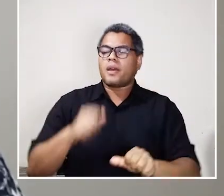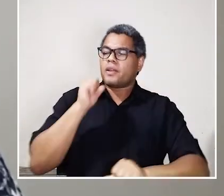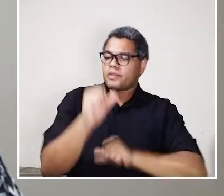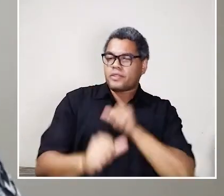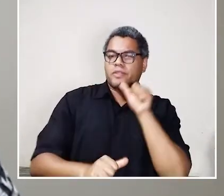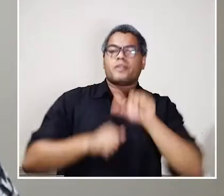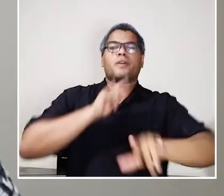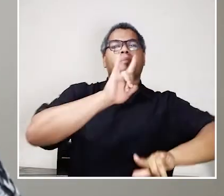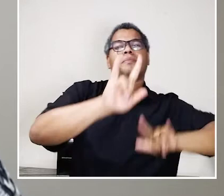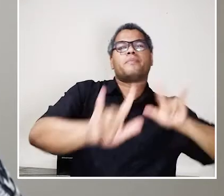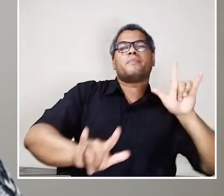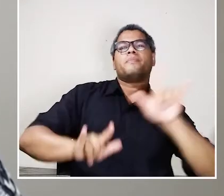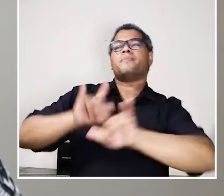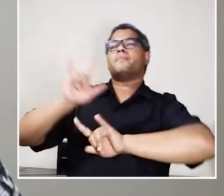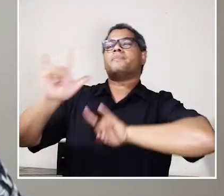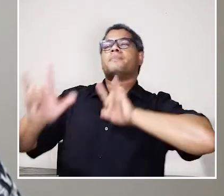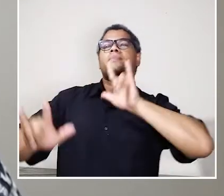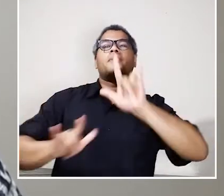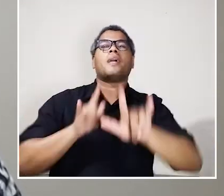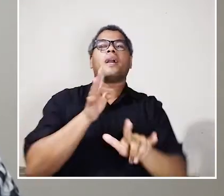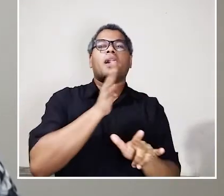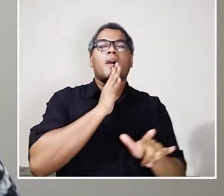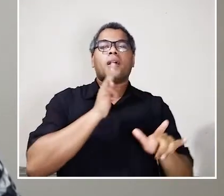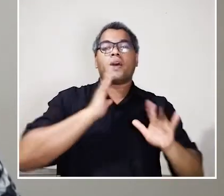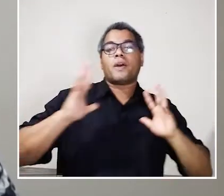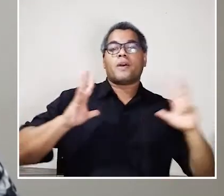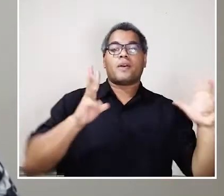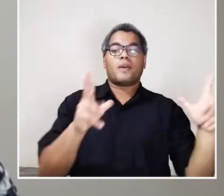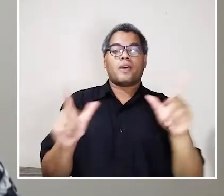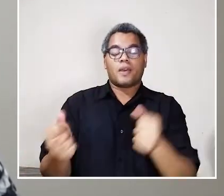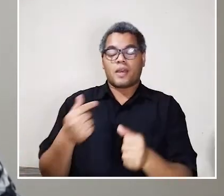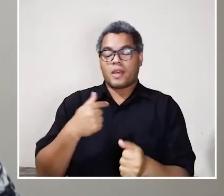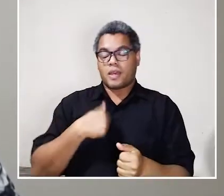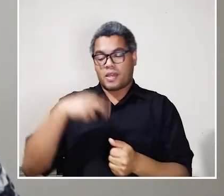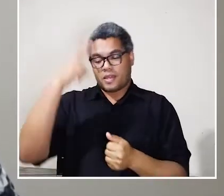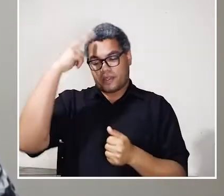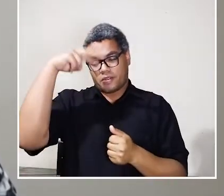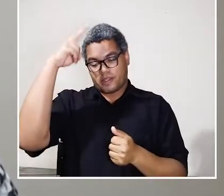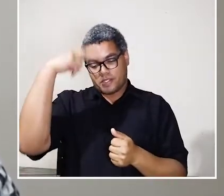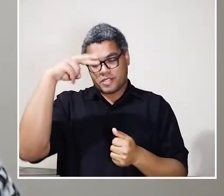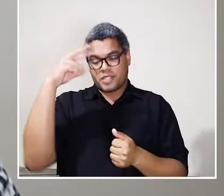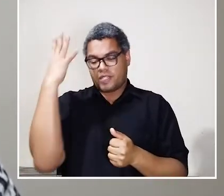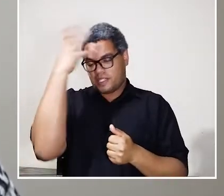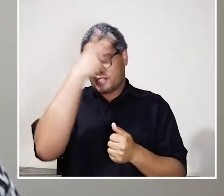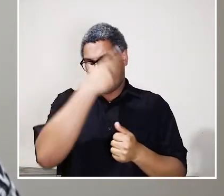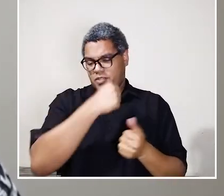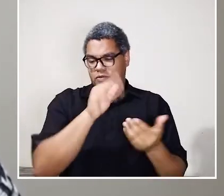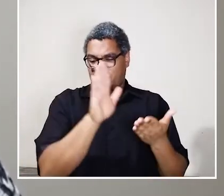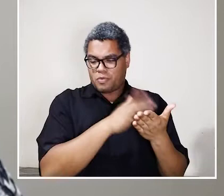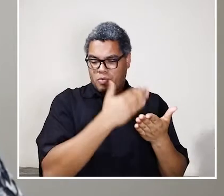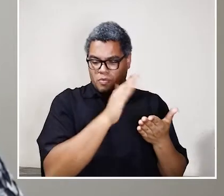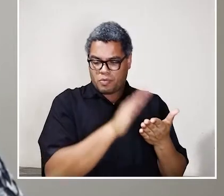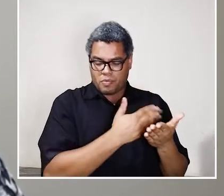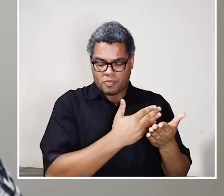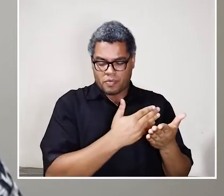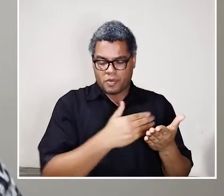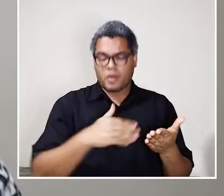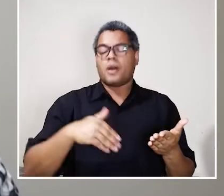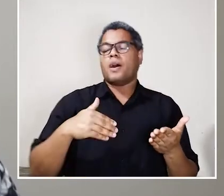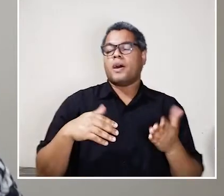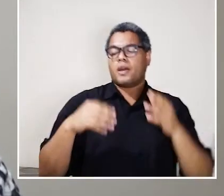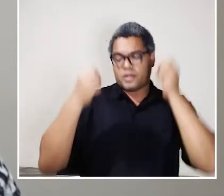mais amado e conhecido por todos. Eu achei muito lindo um trecho de Mananciais do Deserto, que diz